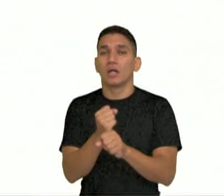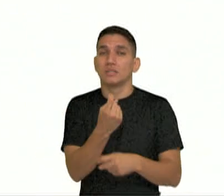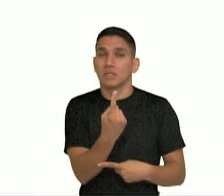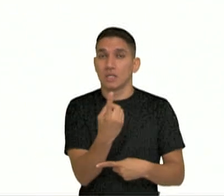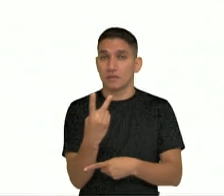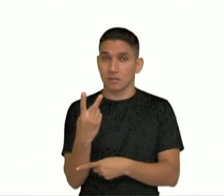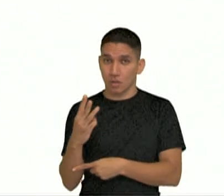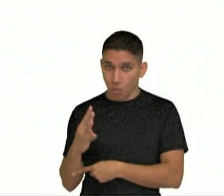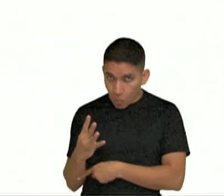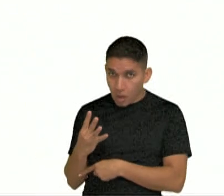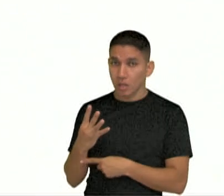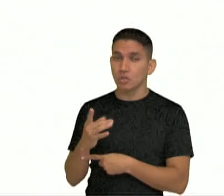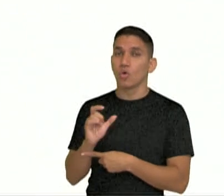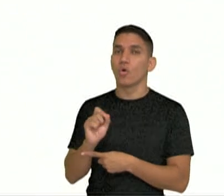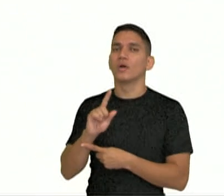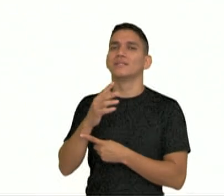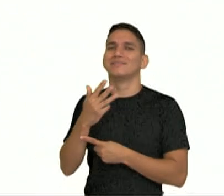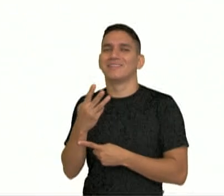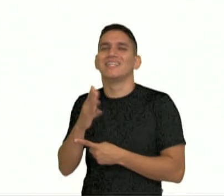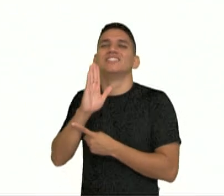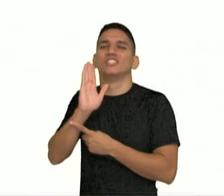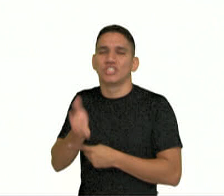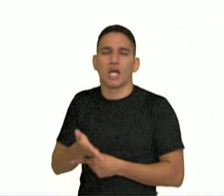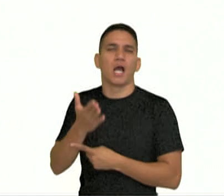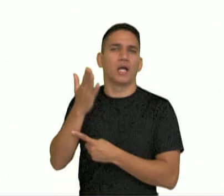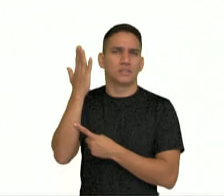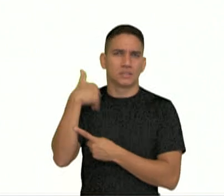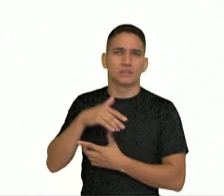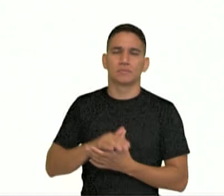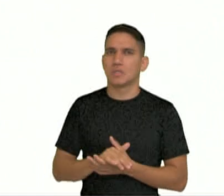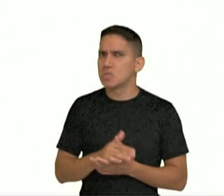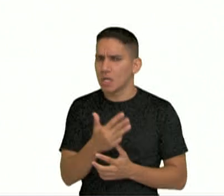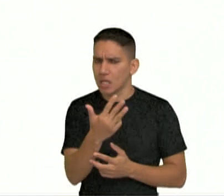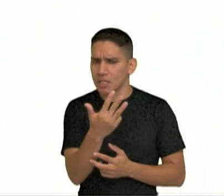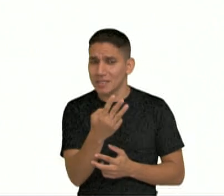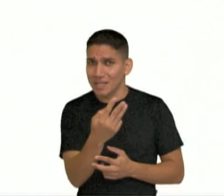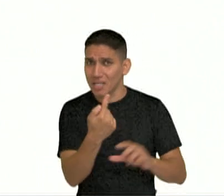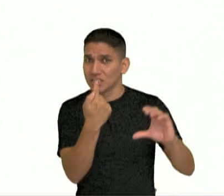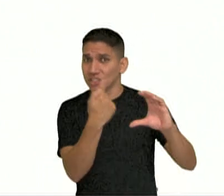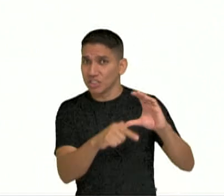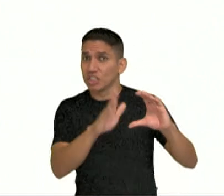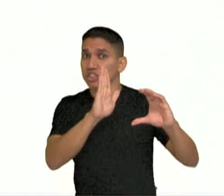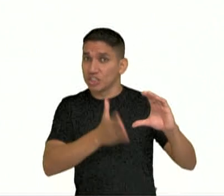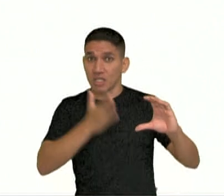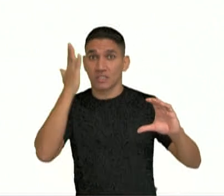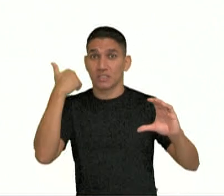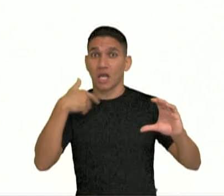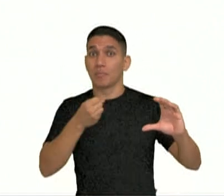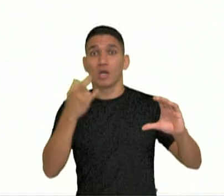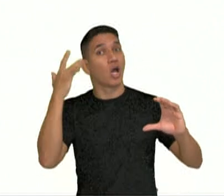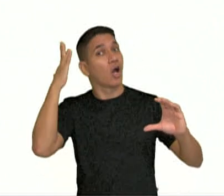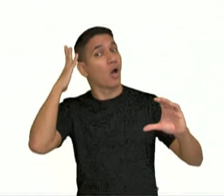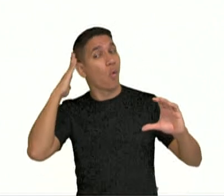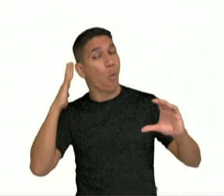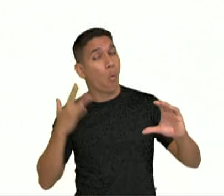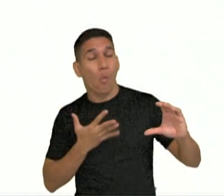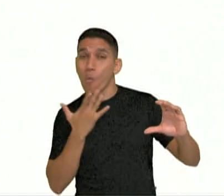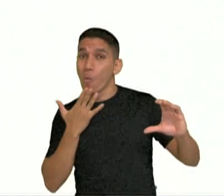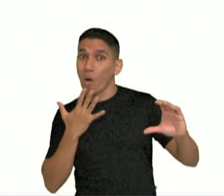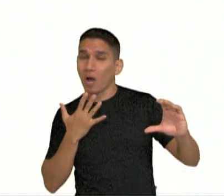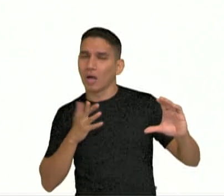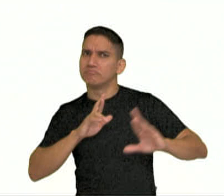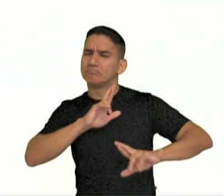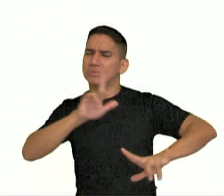124, dos quais 13 já eram conhecidos. Então, olha só, gente, 13 genes já conhecidos para a cor do cabelo. É muita